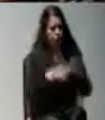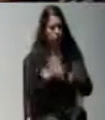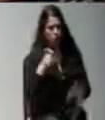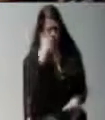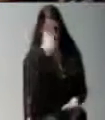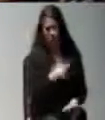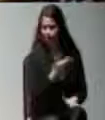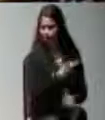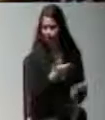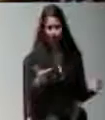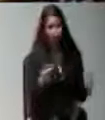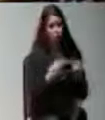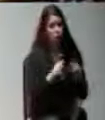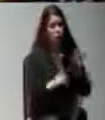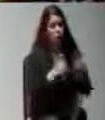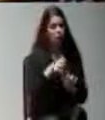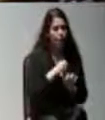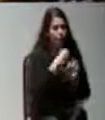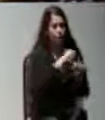não assegura